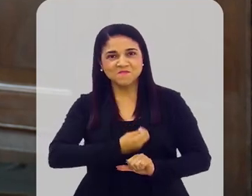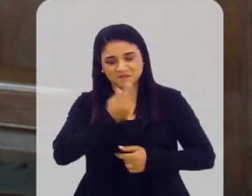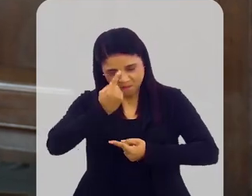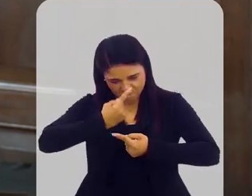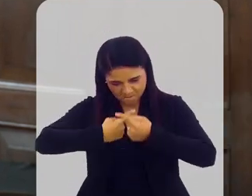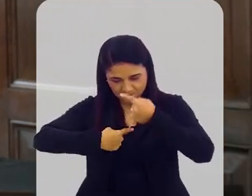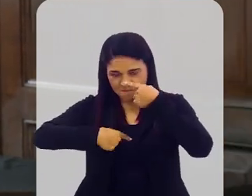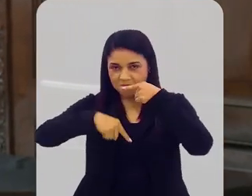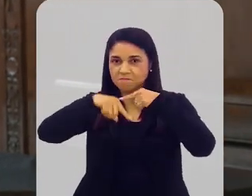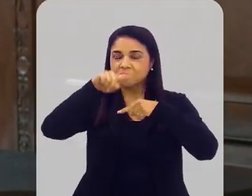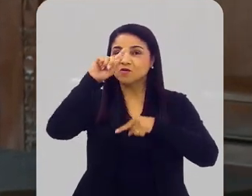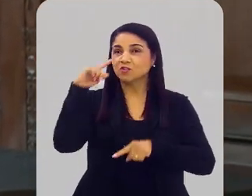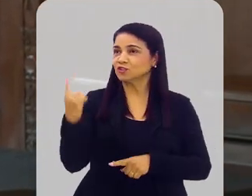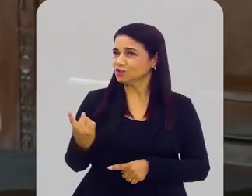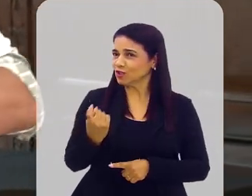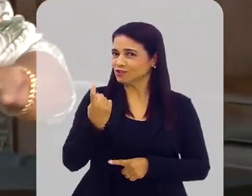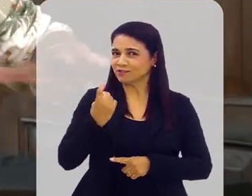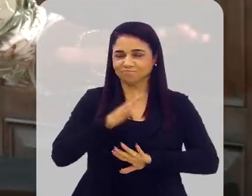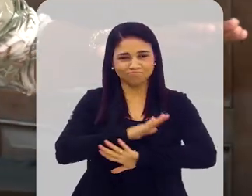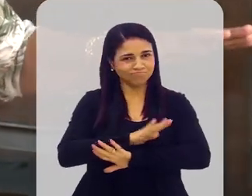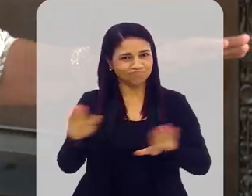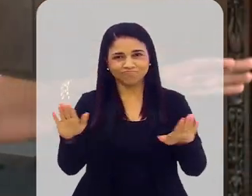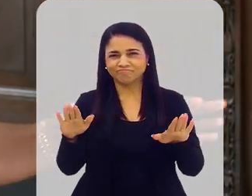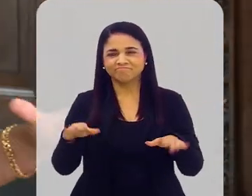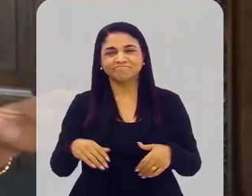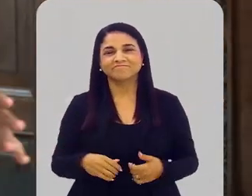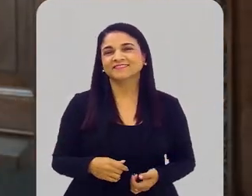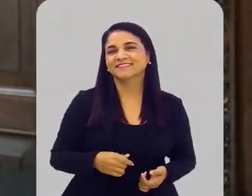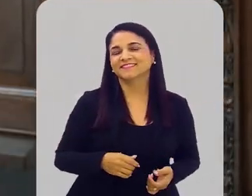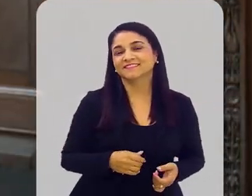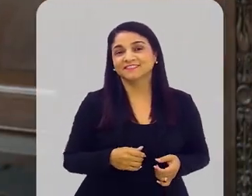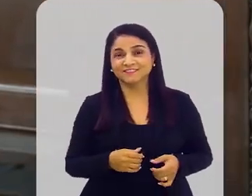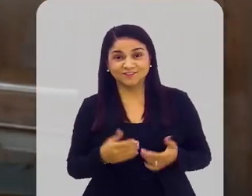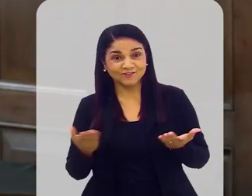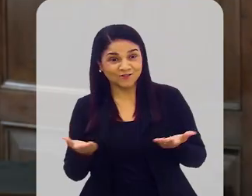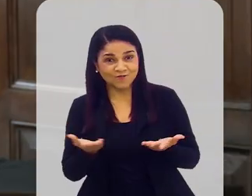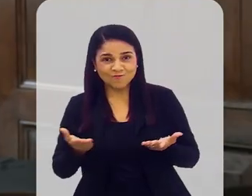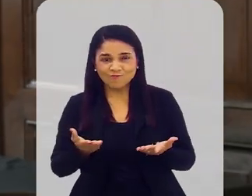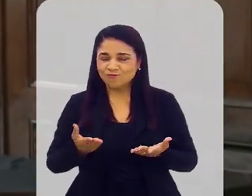tudo em minha vida mudou, saí de uma solidão.